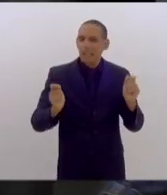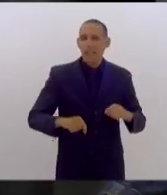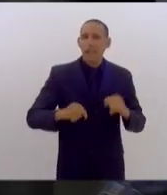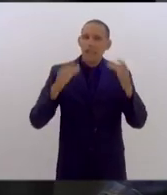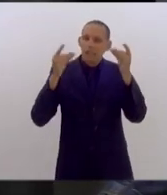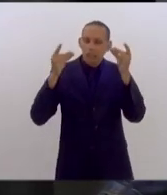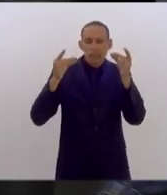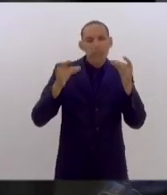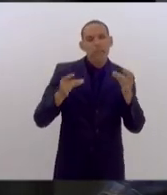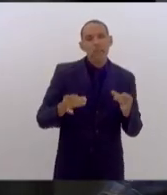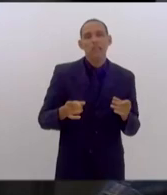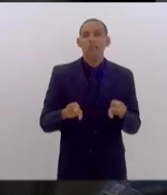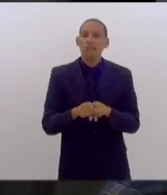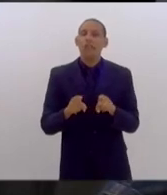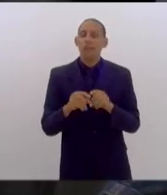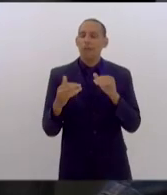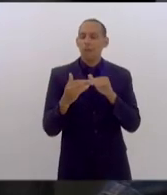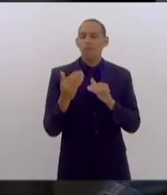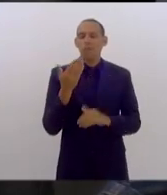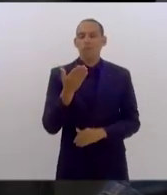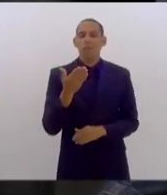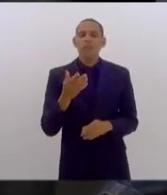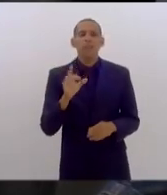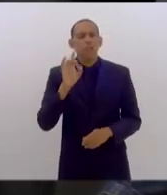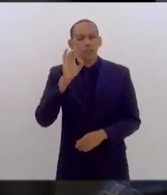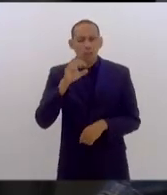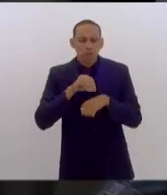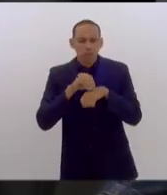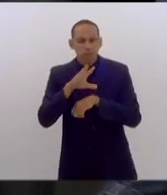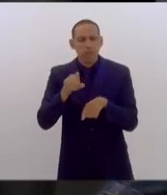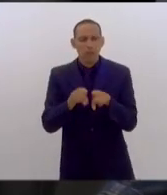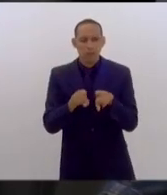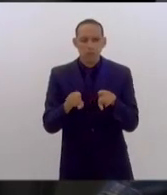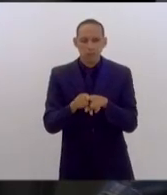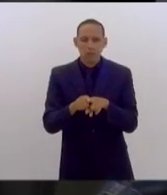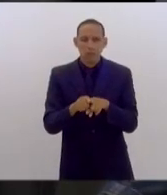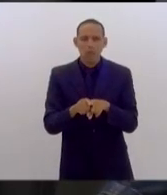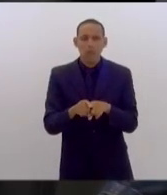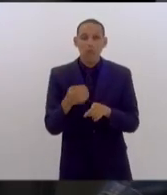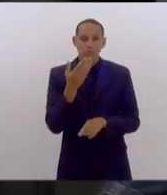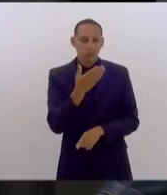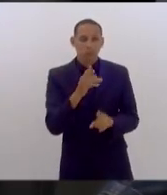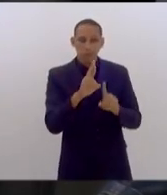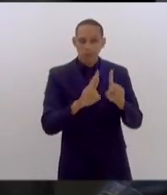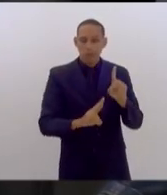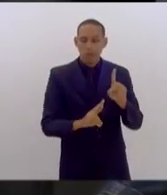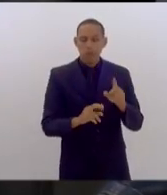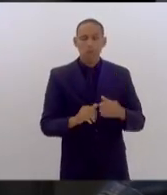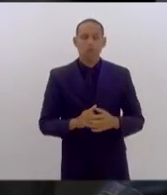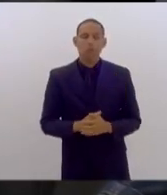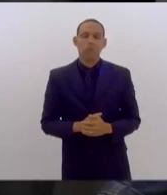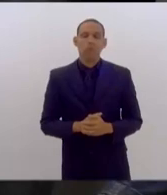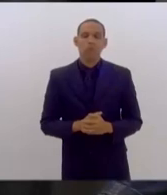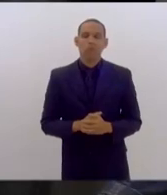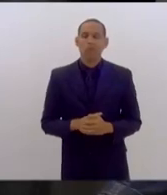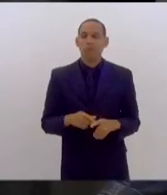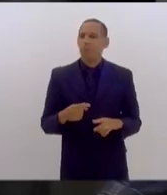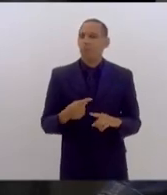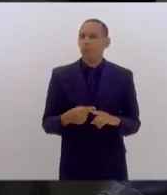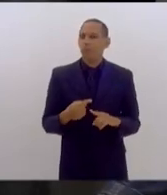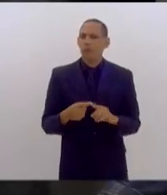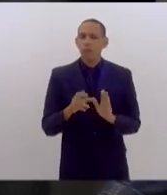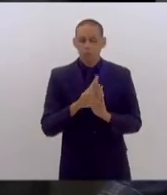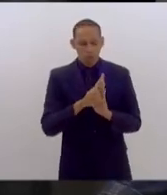comungo com vossa excelência' dessa decisão queria apenas fazer uma sugestão aqui ao nosso relator né porque